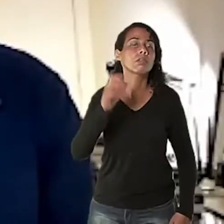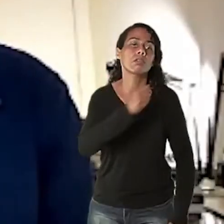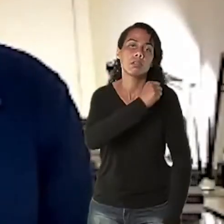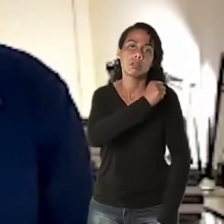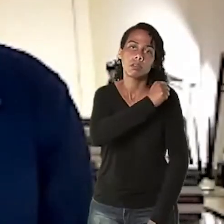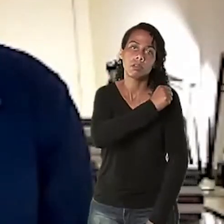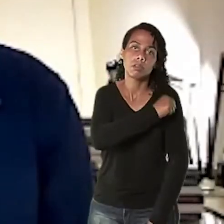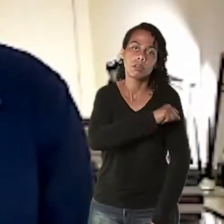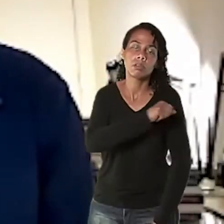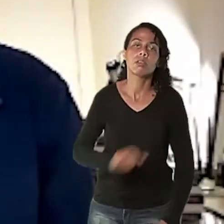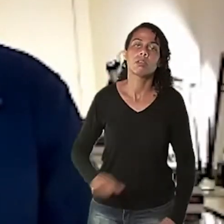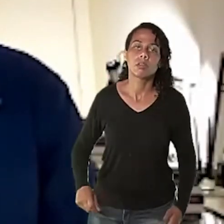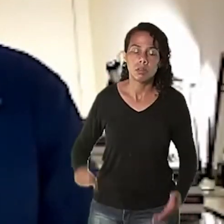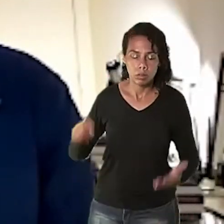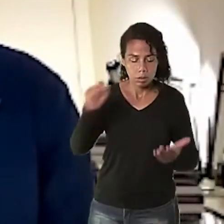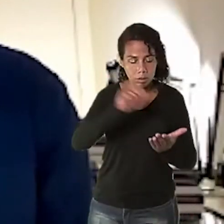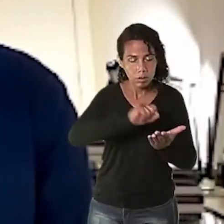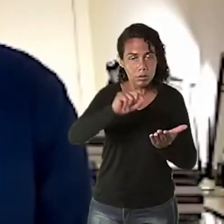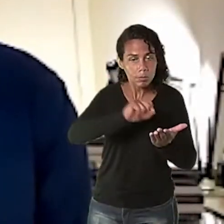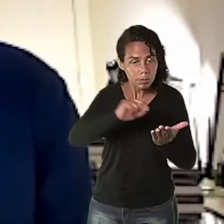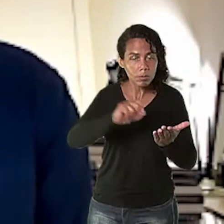botei no livro, né?